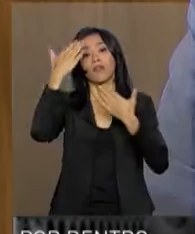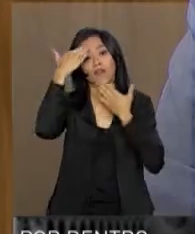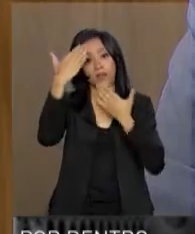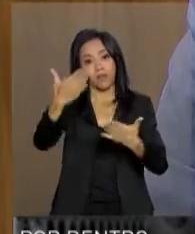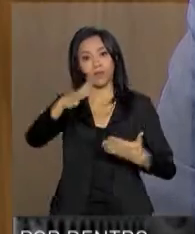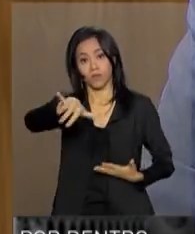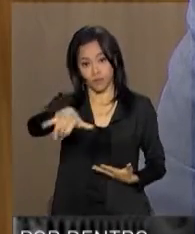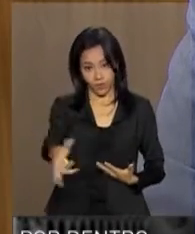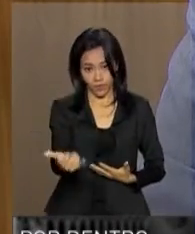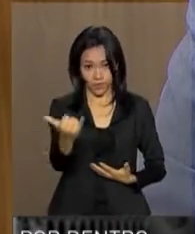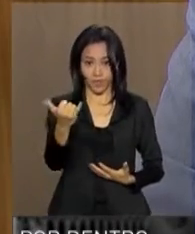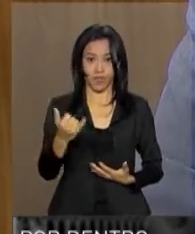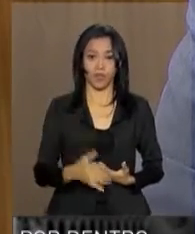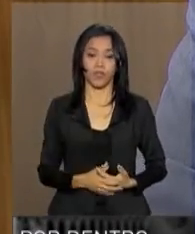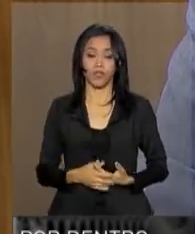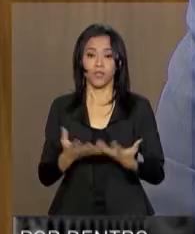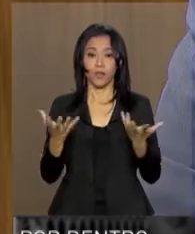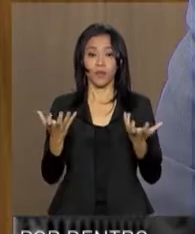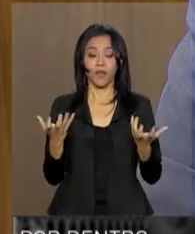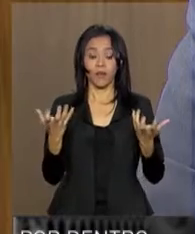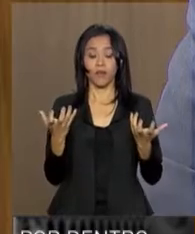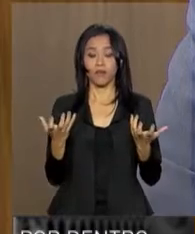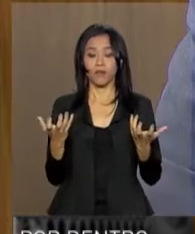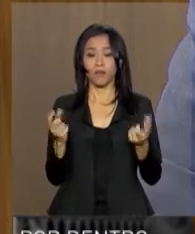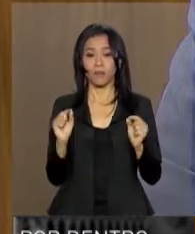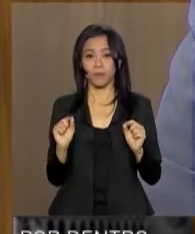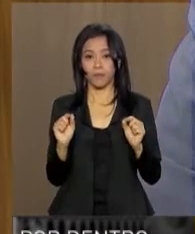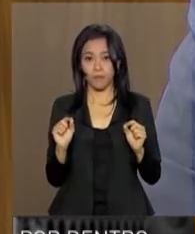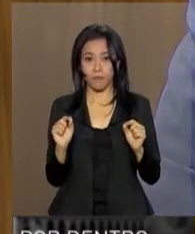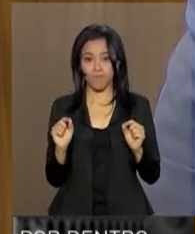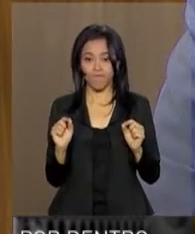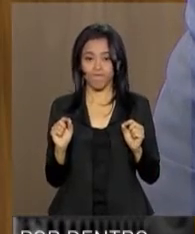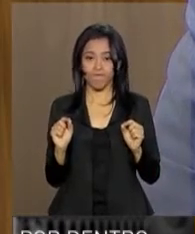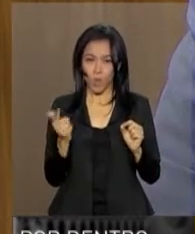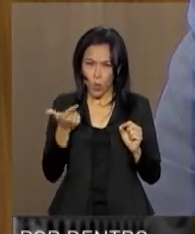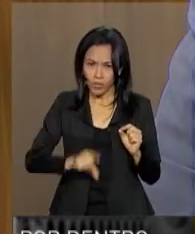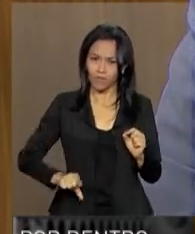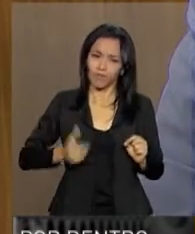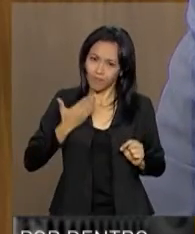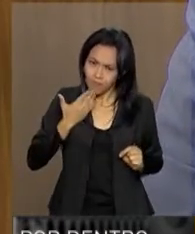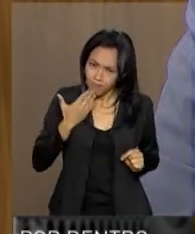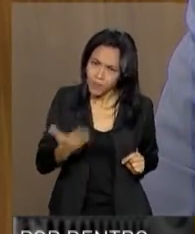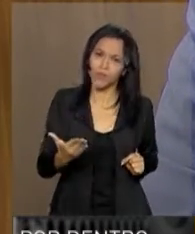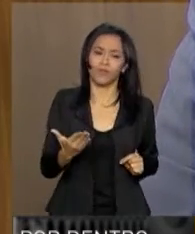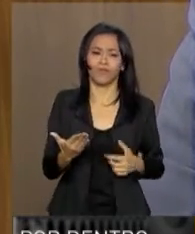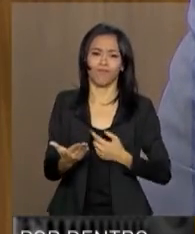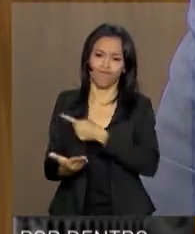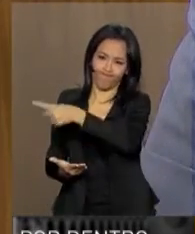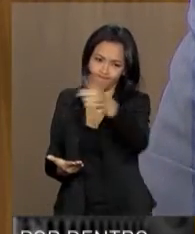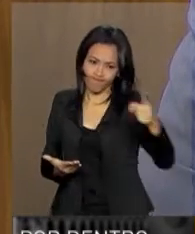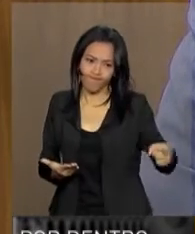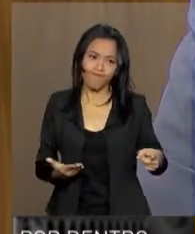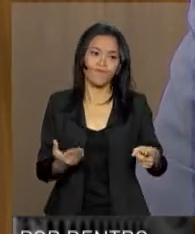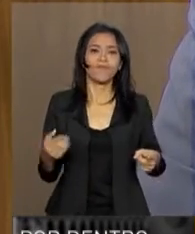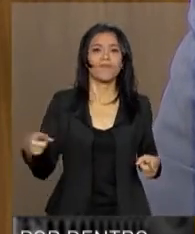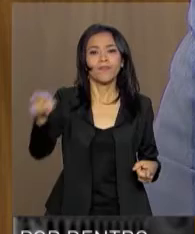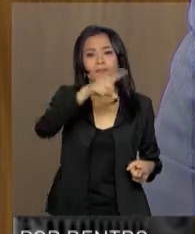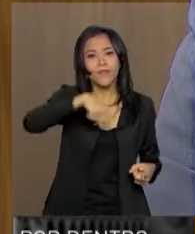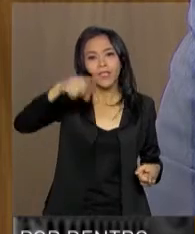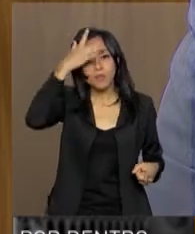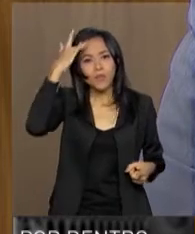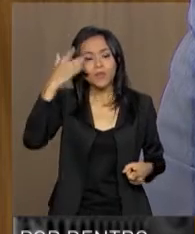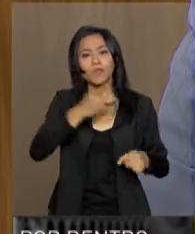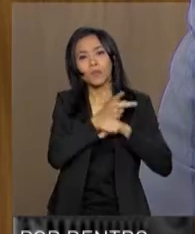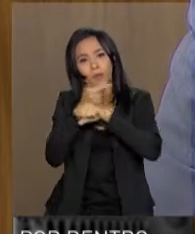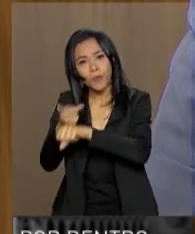eu queria reforçar a aaa o pedido para que as pessoas consultem o que a caixa